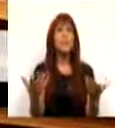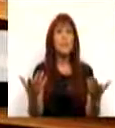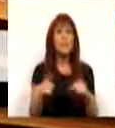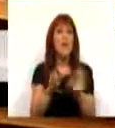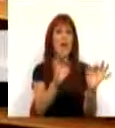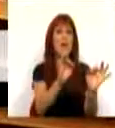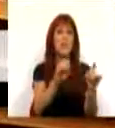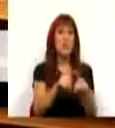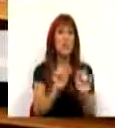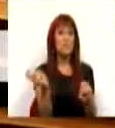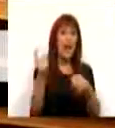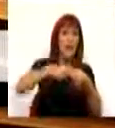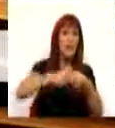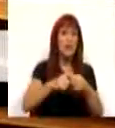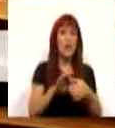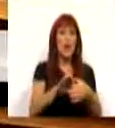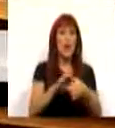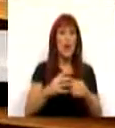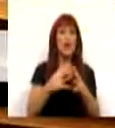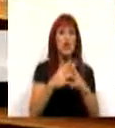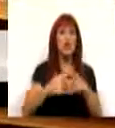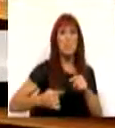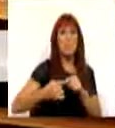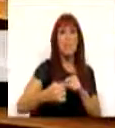se pronunciem a favor da adesão à cooperação